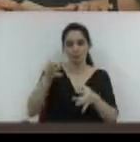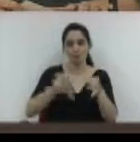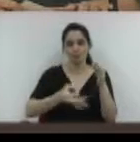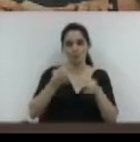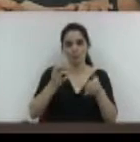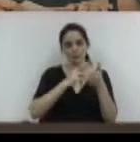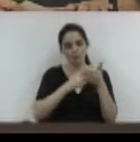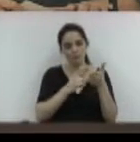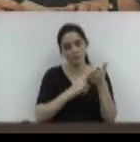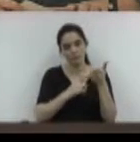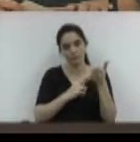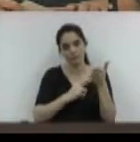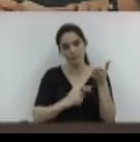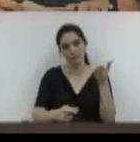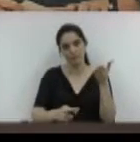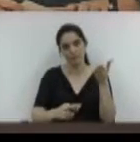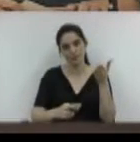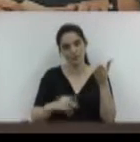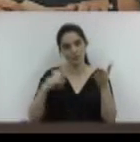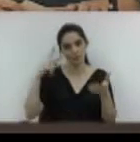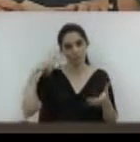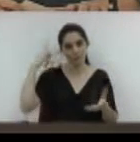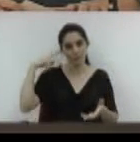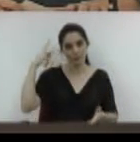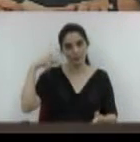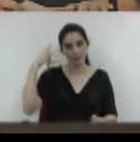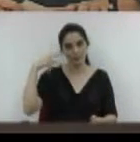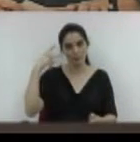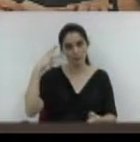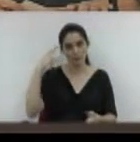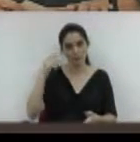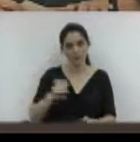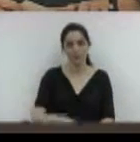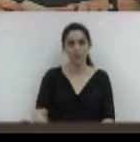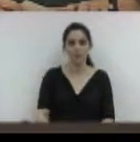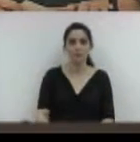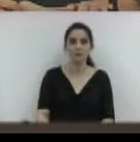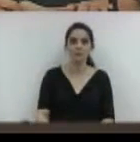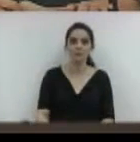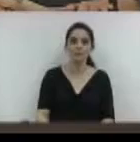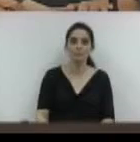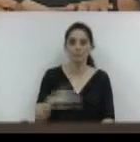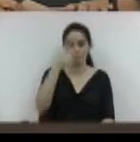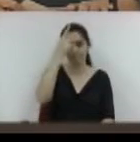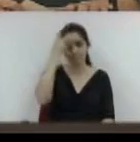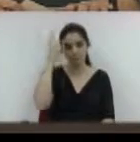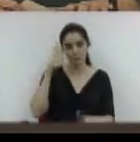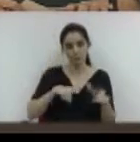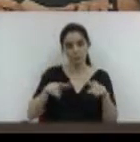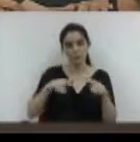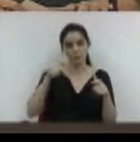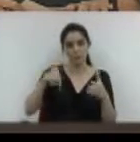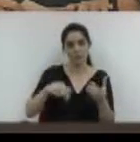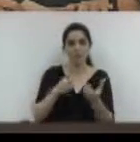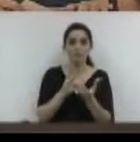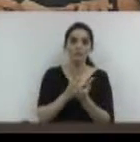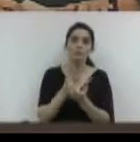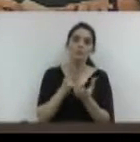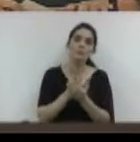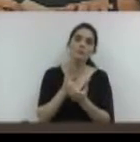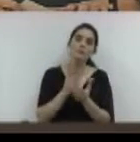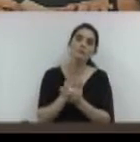Redação, vereadores e servidores desta Egrégia Casa de Leis, no qual, de